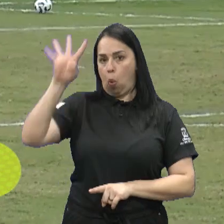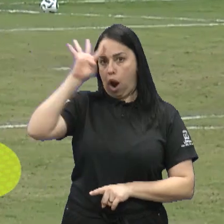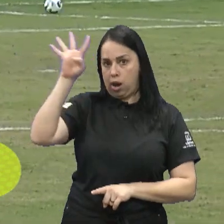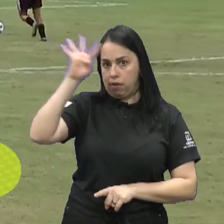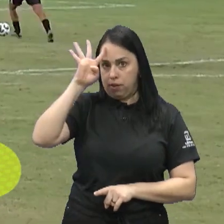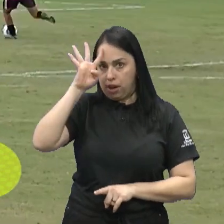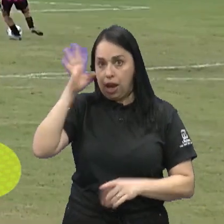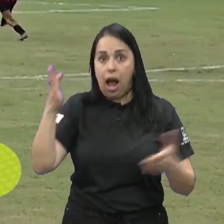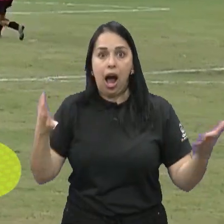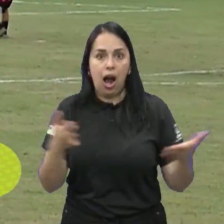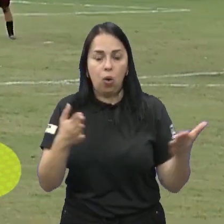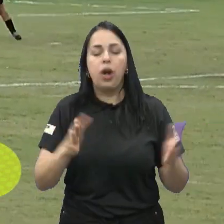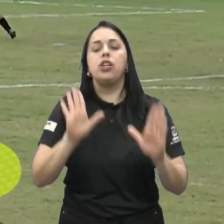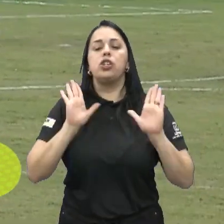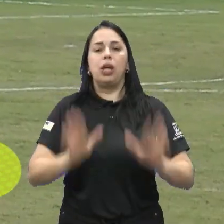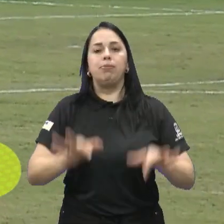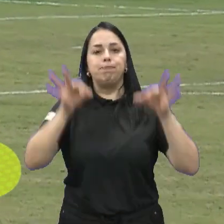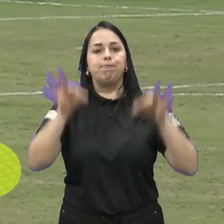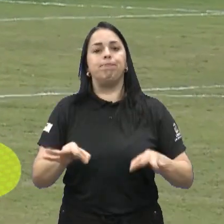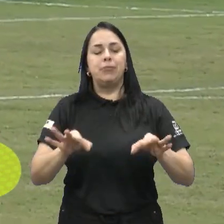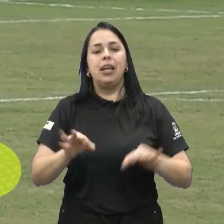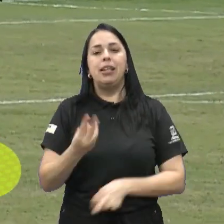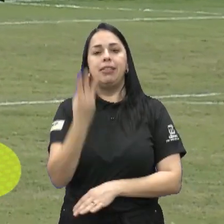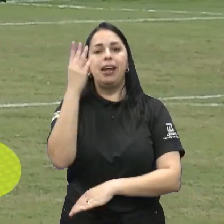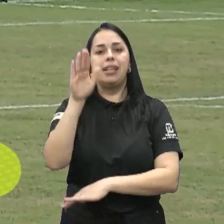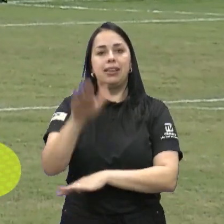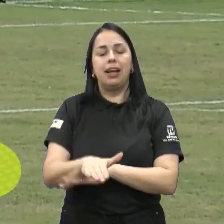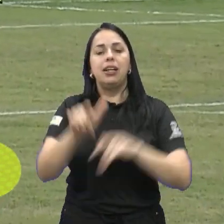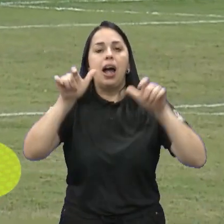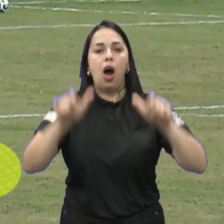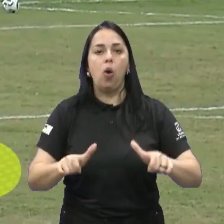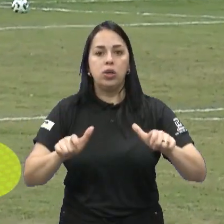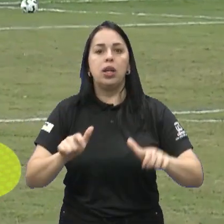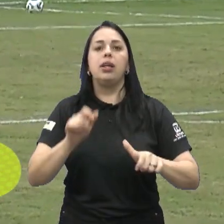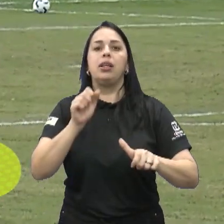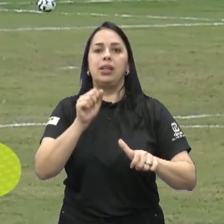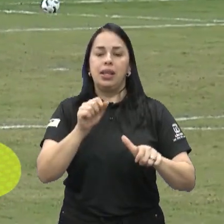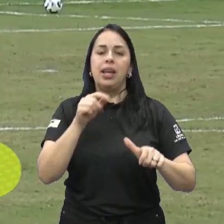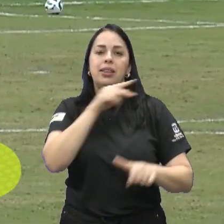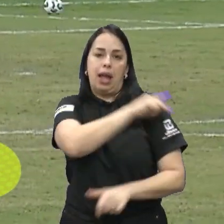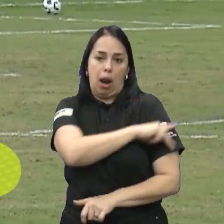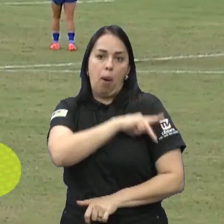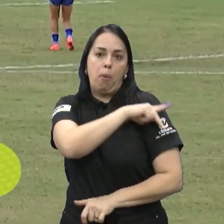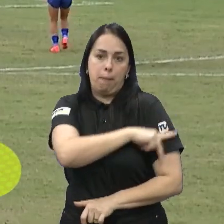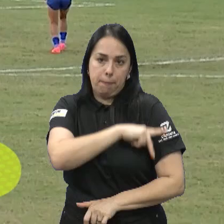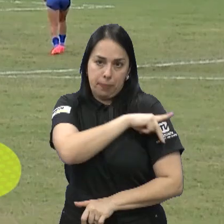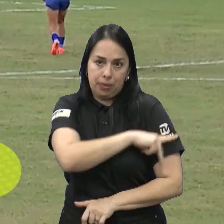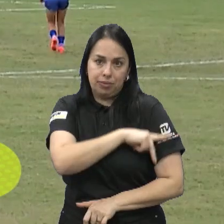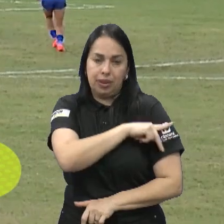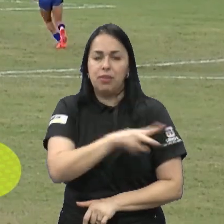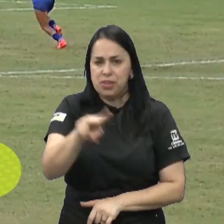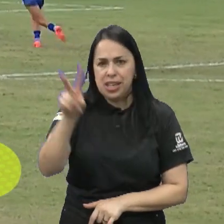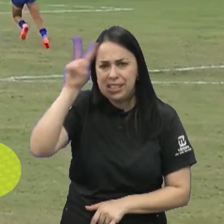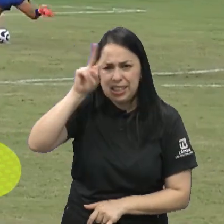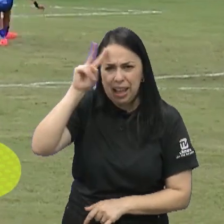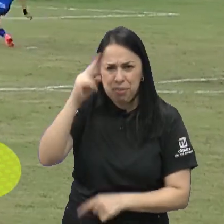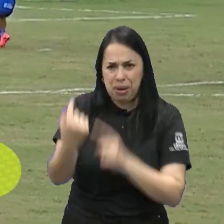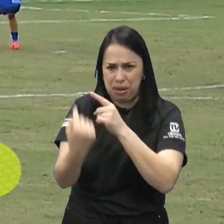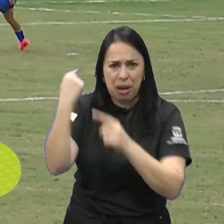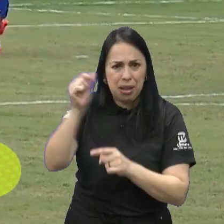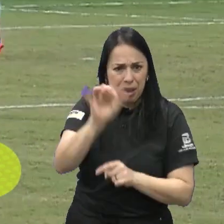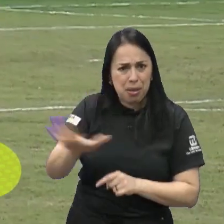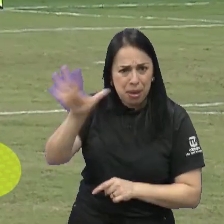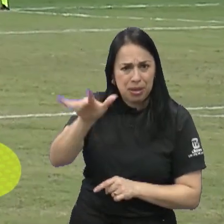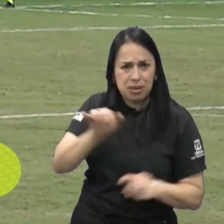jogo agora está definido 3 da tarde no estádio Albertão, em Teresina, no Piauí. Piauí. Você se lembra, você está vendo imagens aí, ó, o São